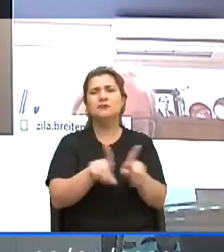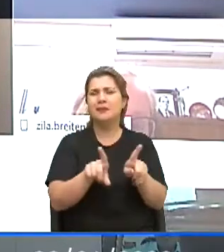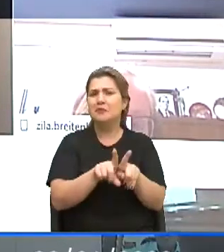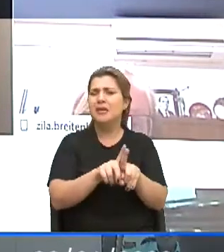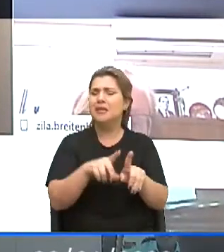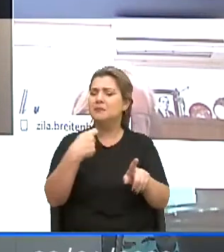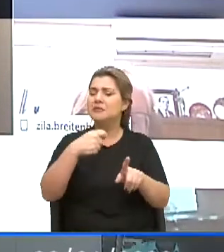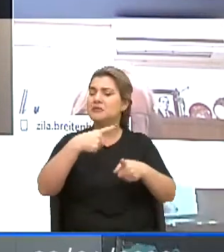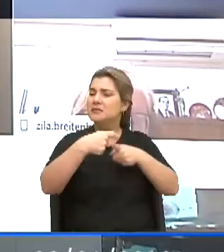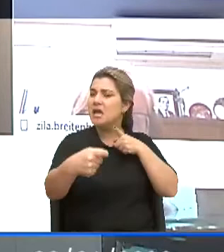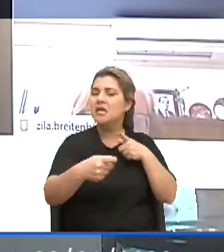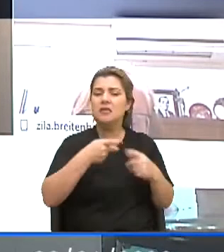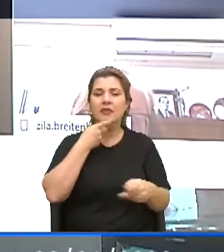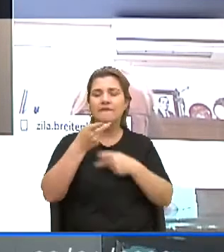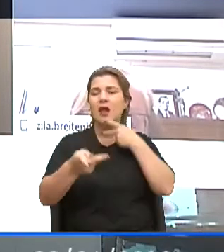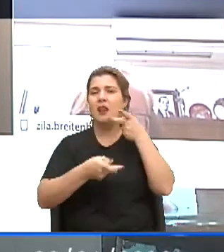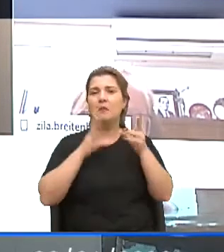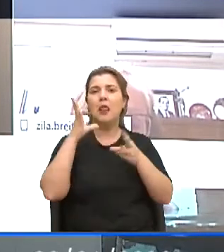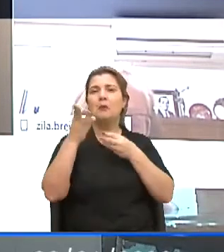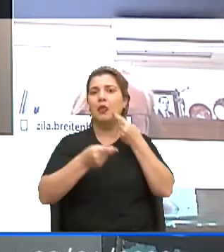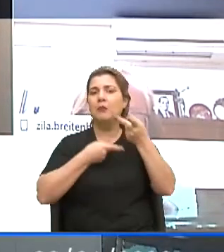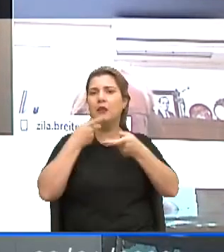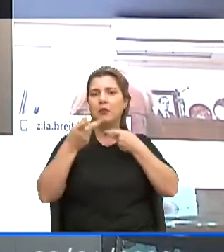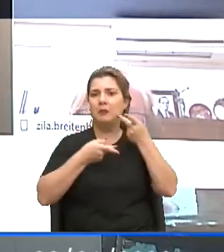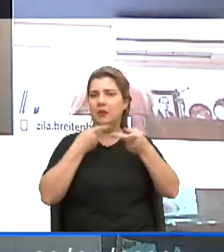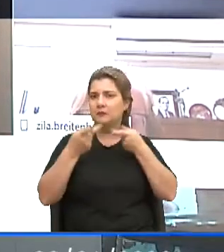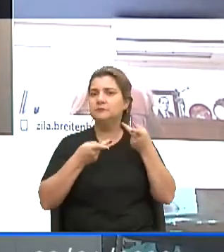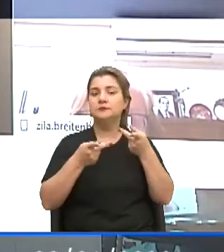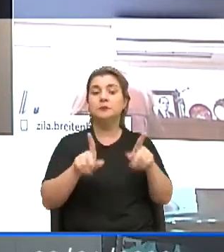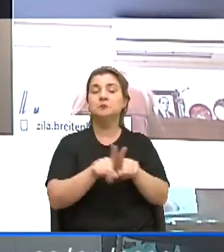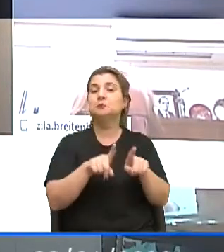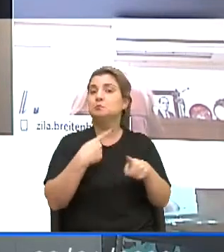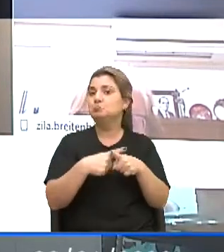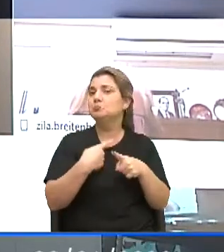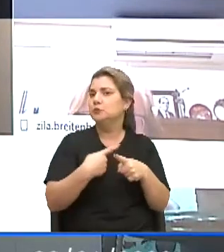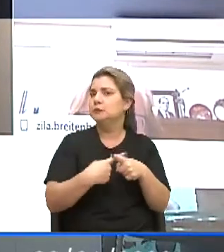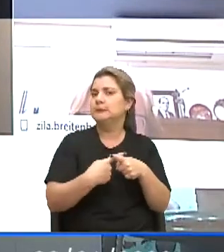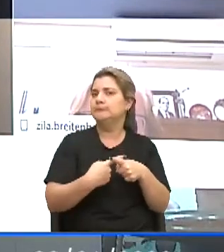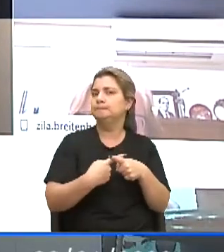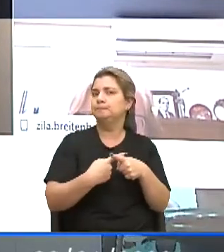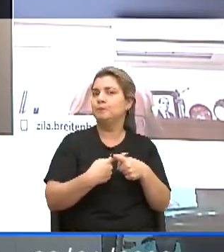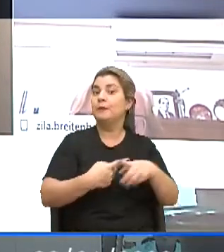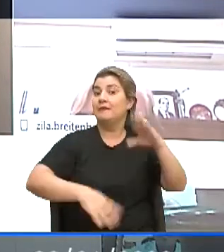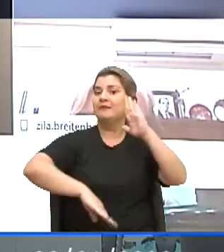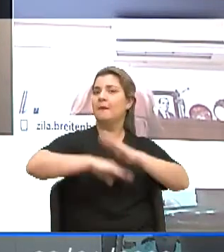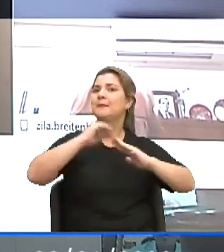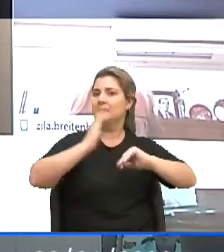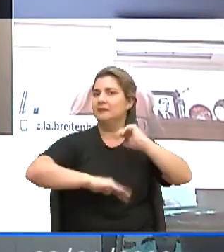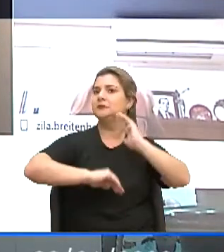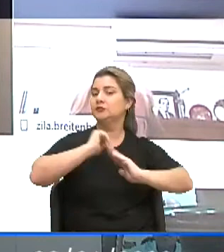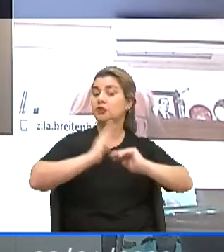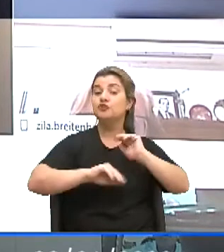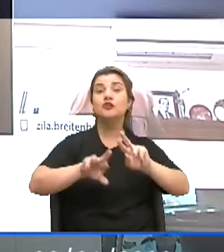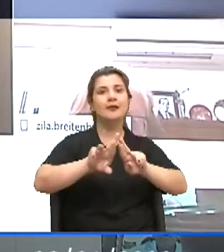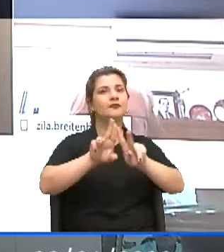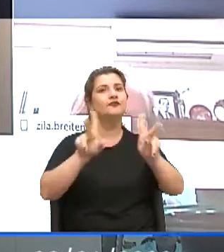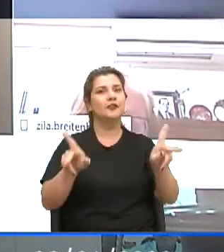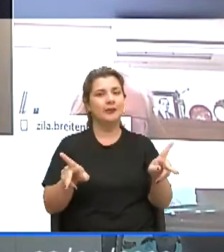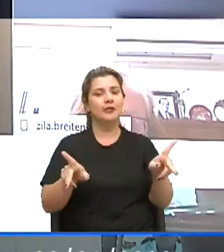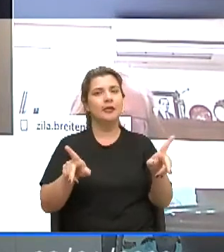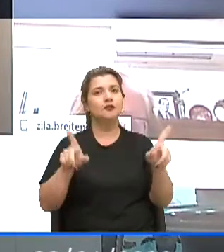das falas, assim, né? Porque na prática, na planta dos frigoríficos, ela é bem diferente e é bem complicada.